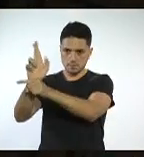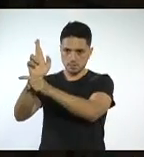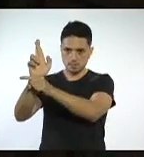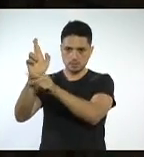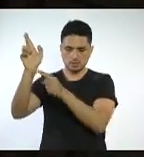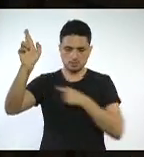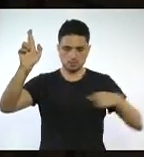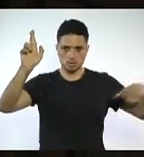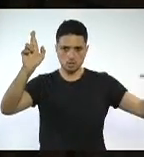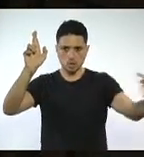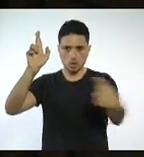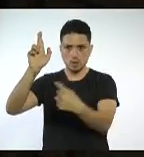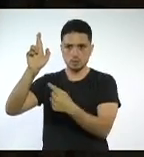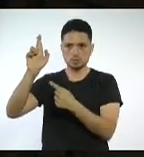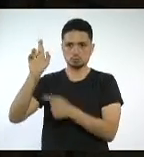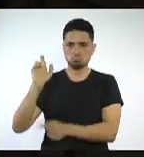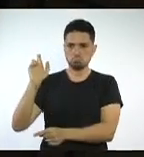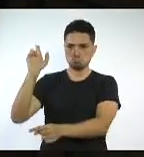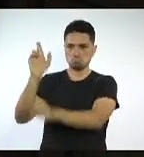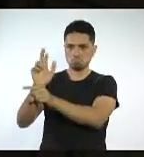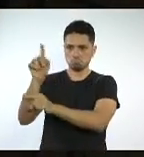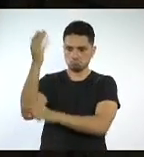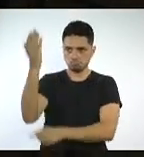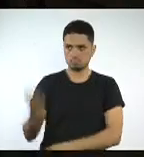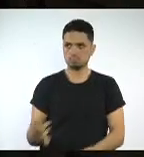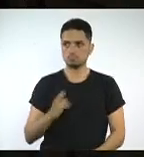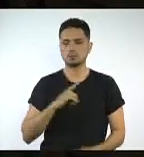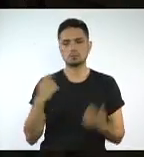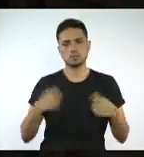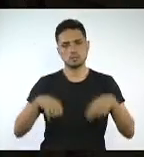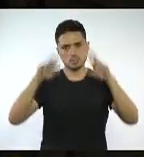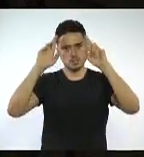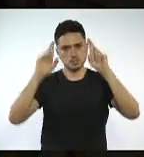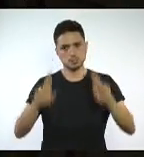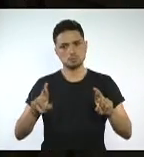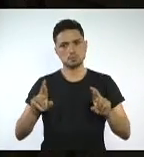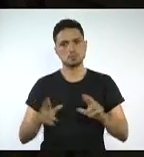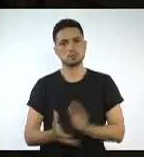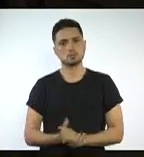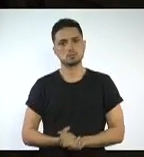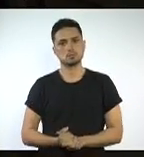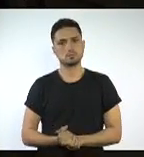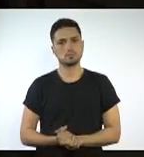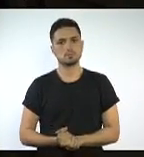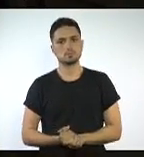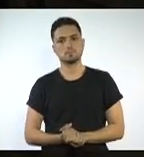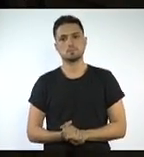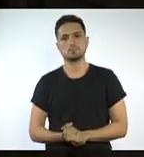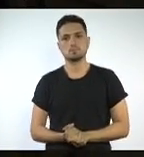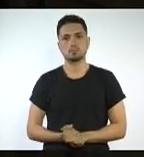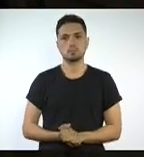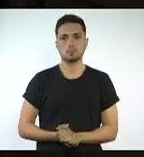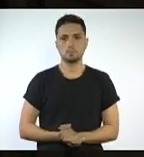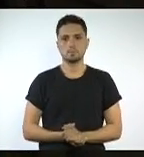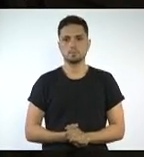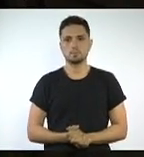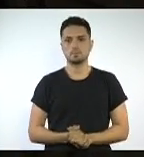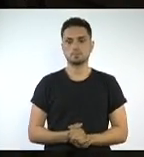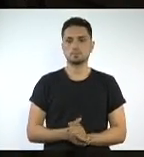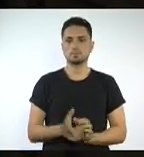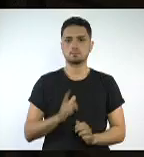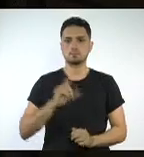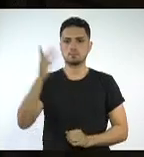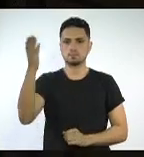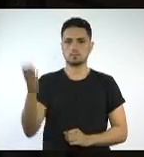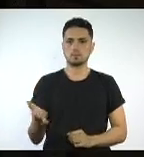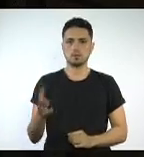à frente desse parlamento, deve ser respeitado. O ilustre, sua excelência, o